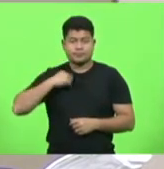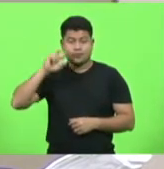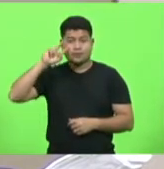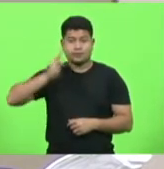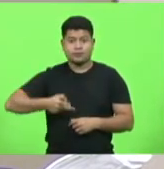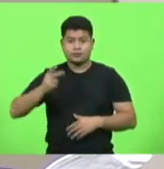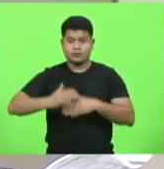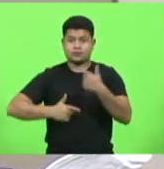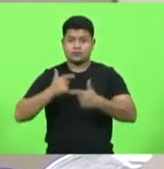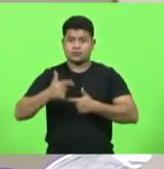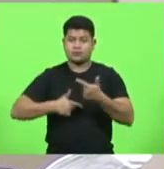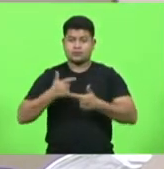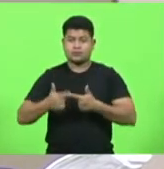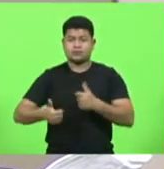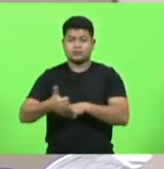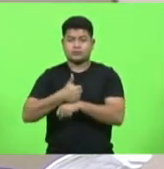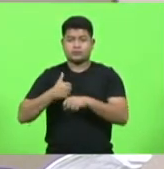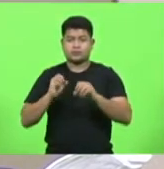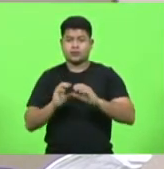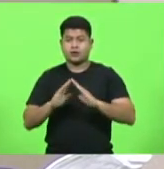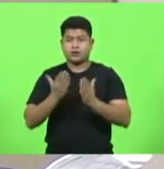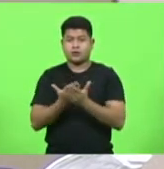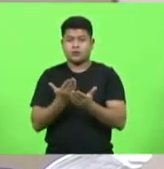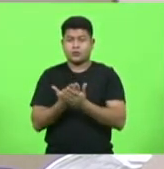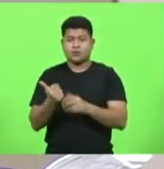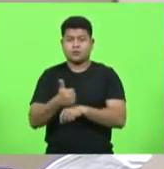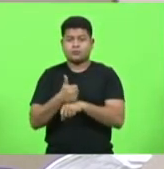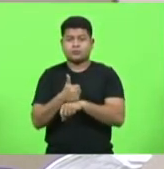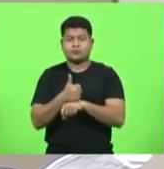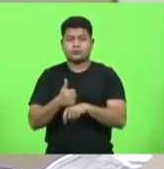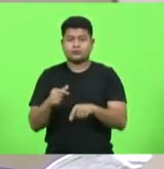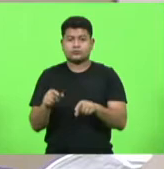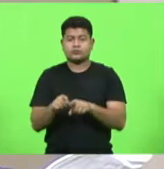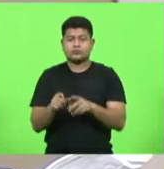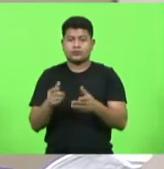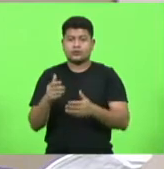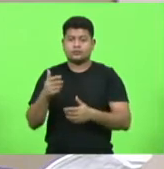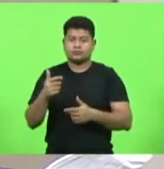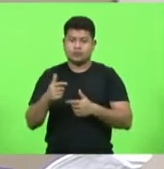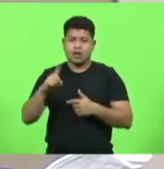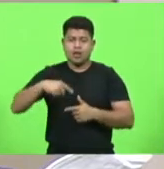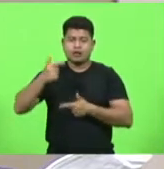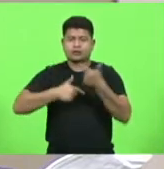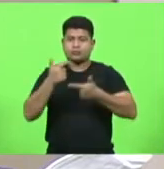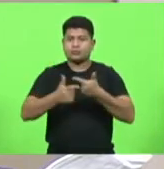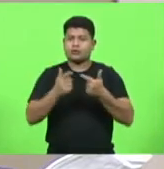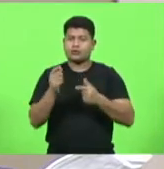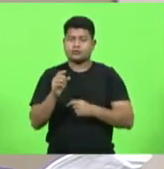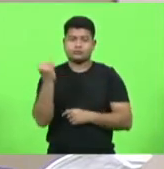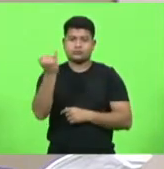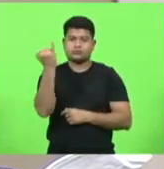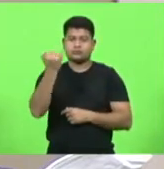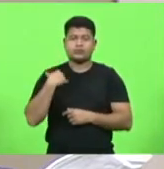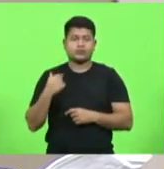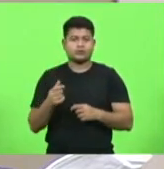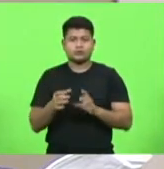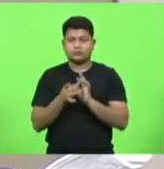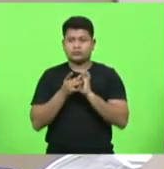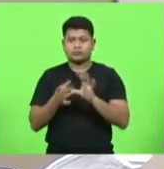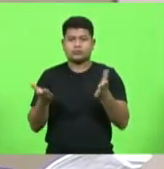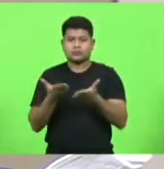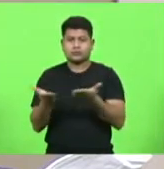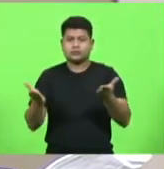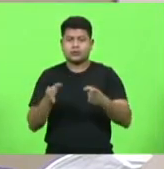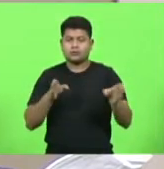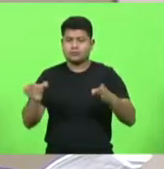das escolas profissionalizantes e cursos técnicos como atividades essenciais no estado de Santa Catarina, permitindo o exercício das atividades mesmo em período